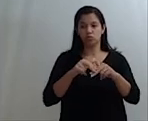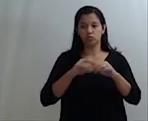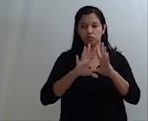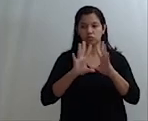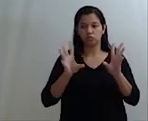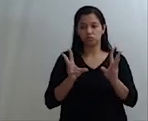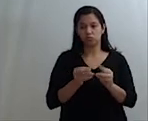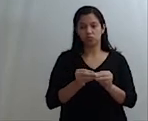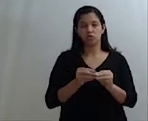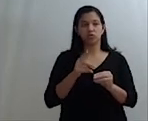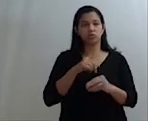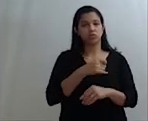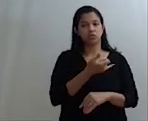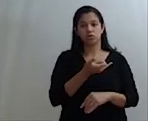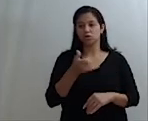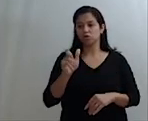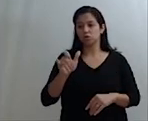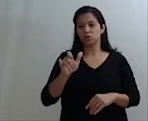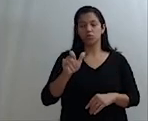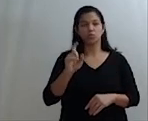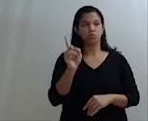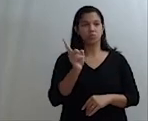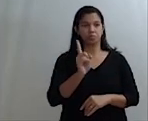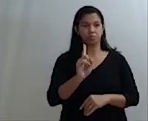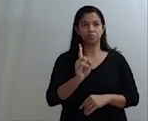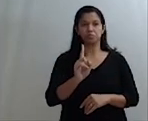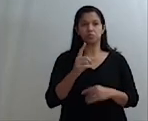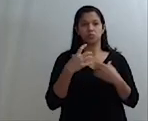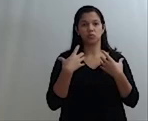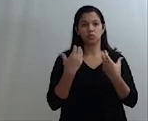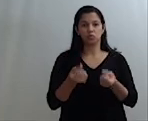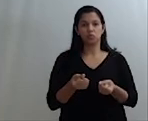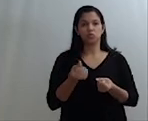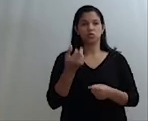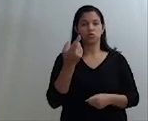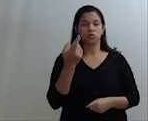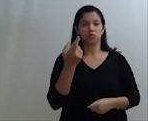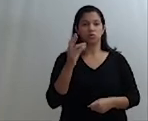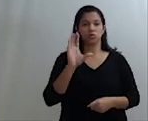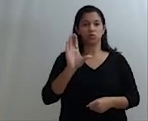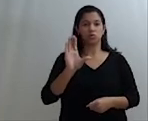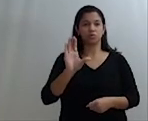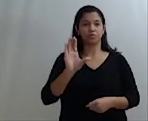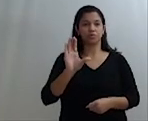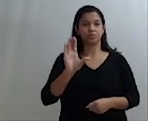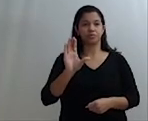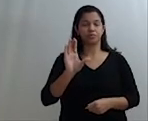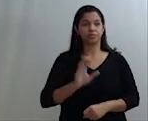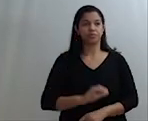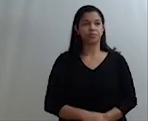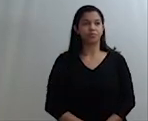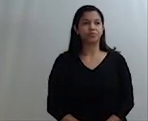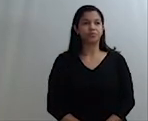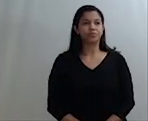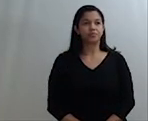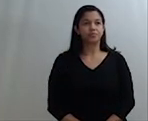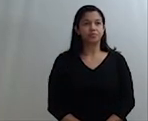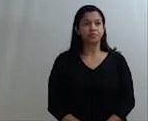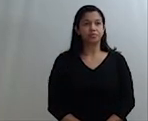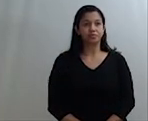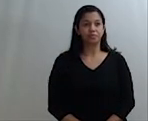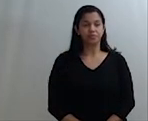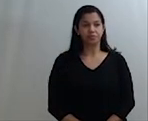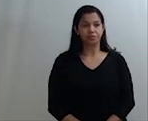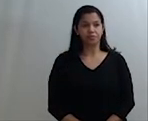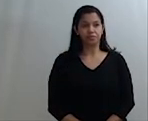negando provimento ao recurso é como voto então ministro Sebastião